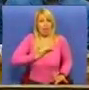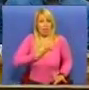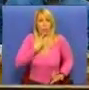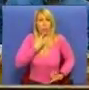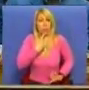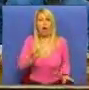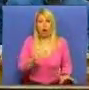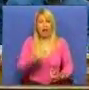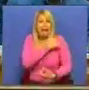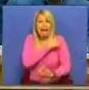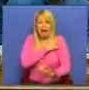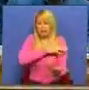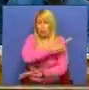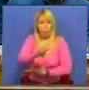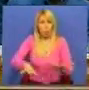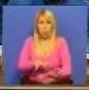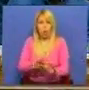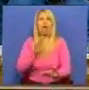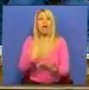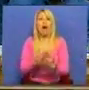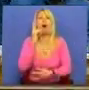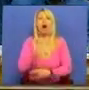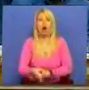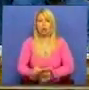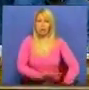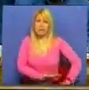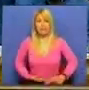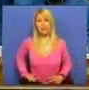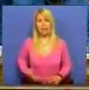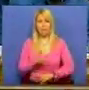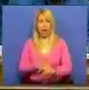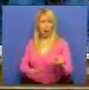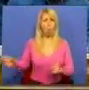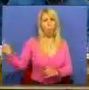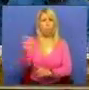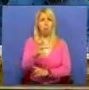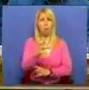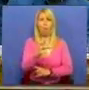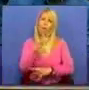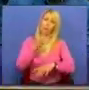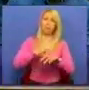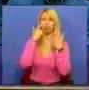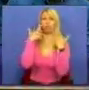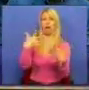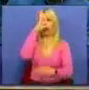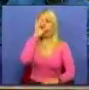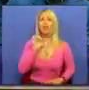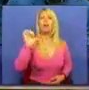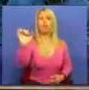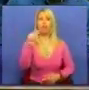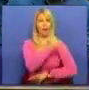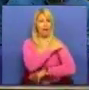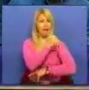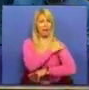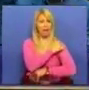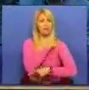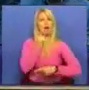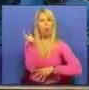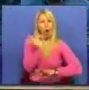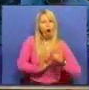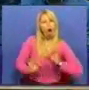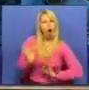ordem, o desemprego cresceu com o seu governo. Com a casa que não está em ordem, sabemos que